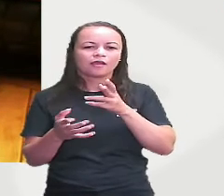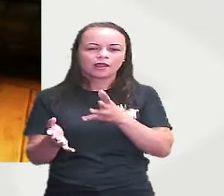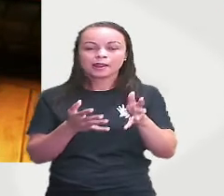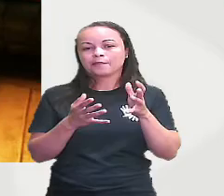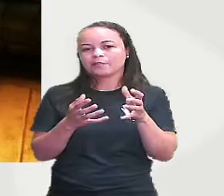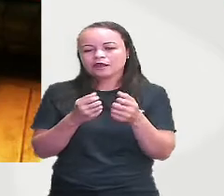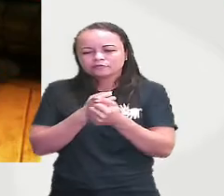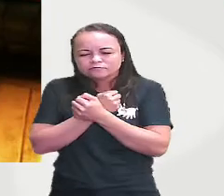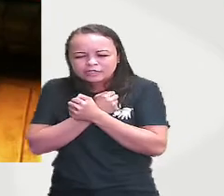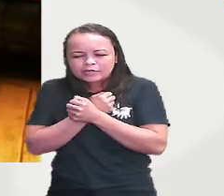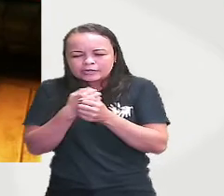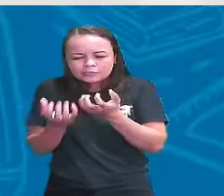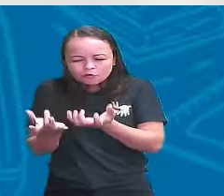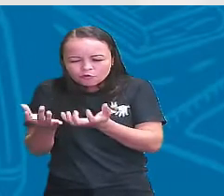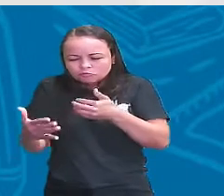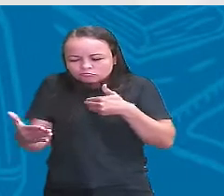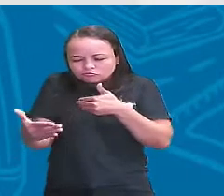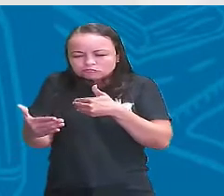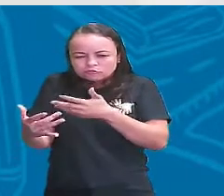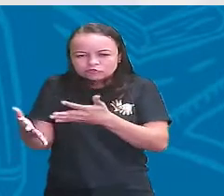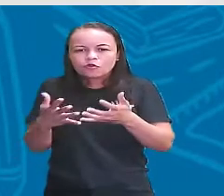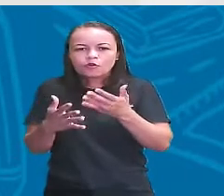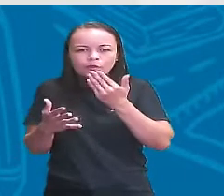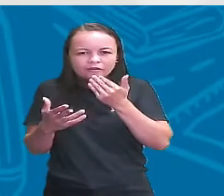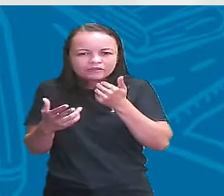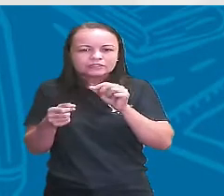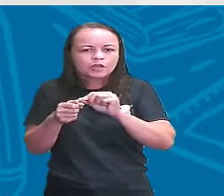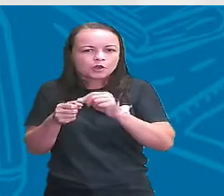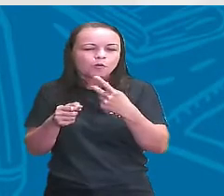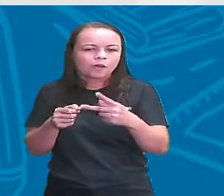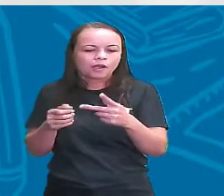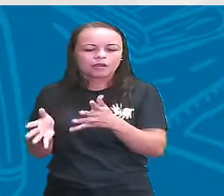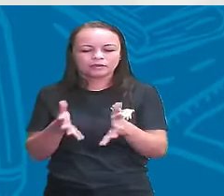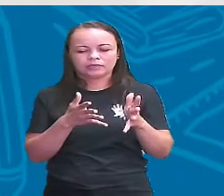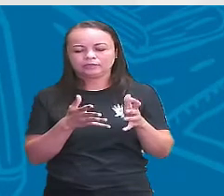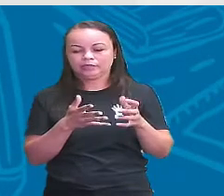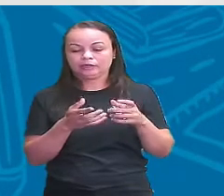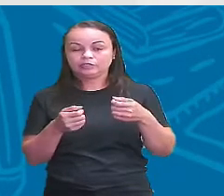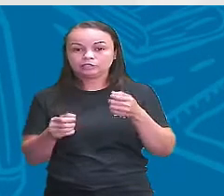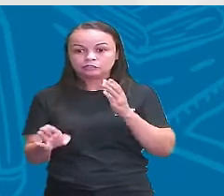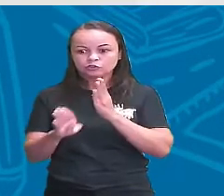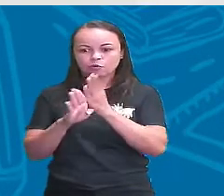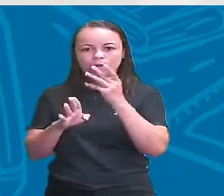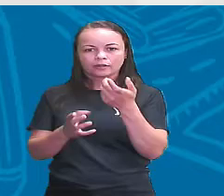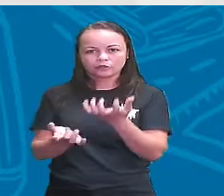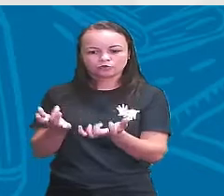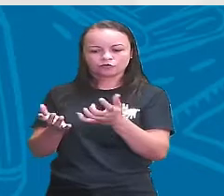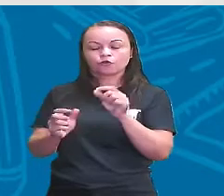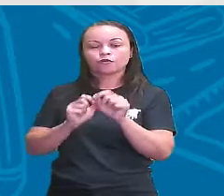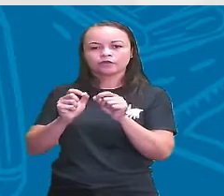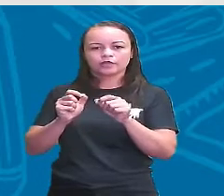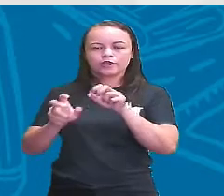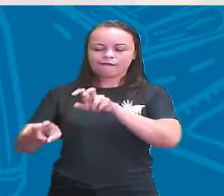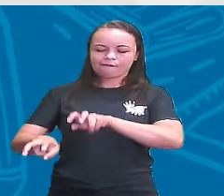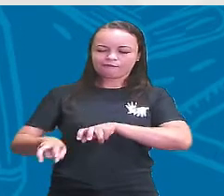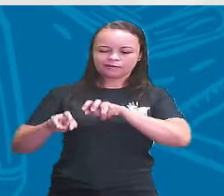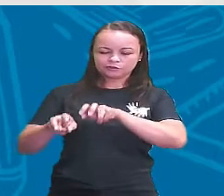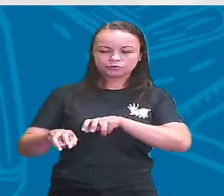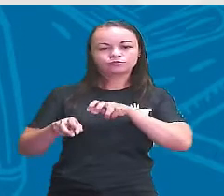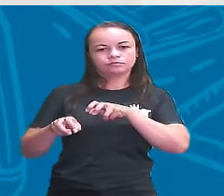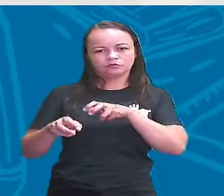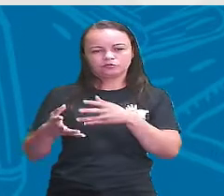se aquecer, tá? Junto com o domínio do fogo veio a descoberta da agricultura. O homem conseguiu entender que